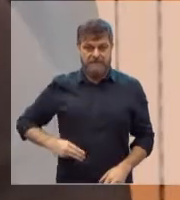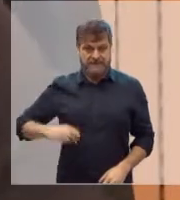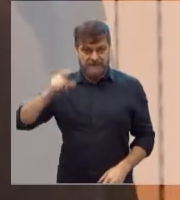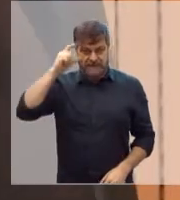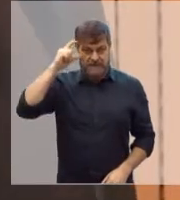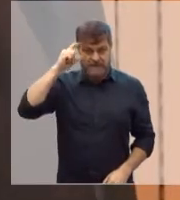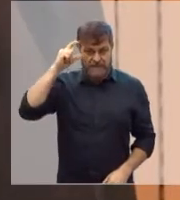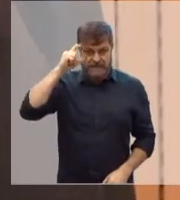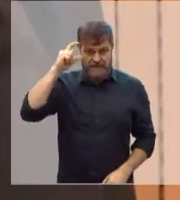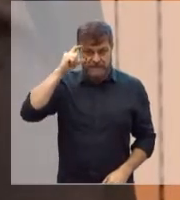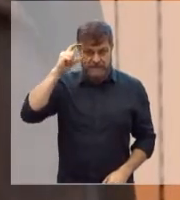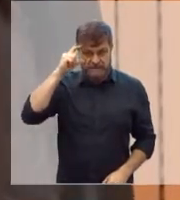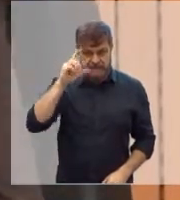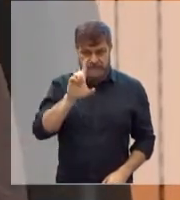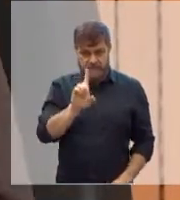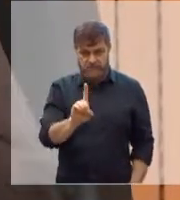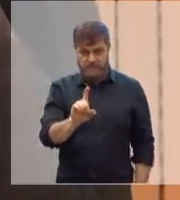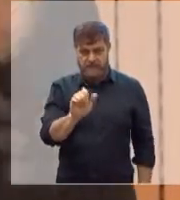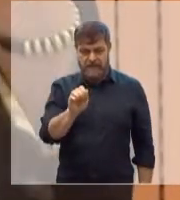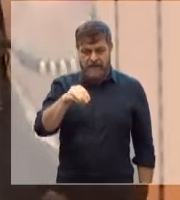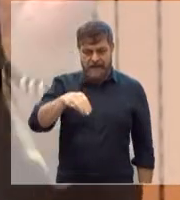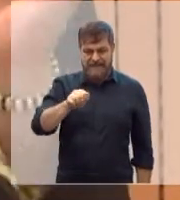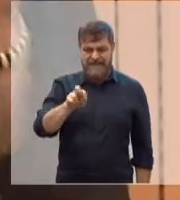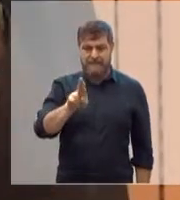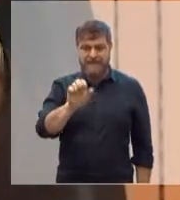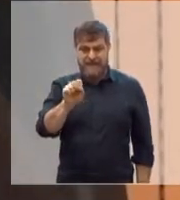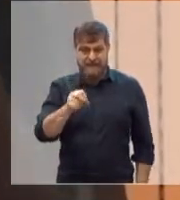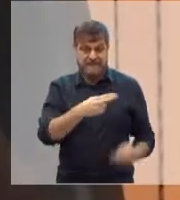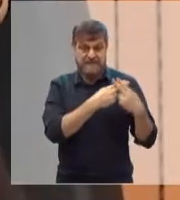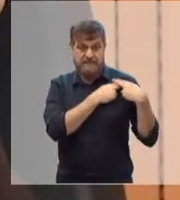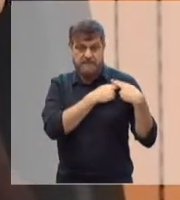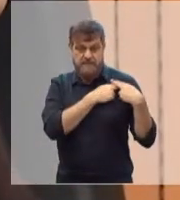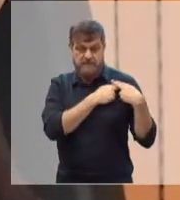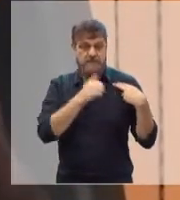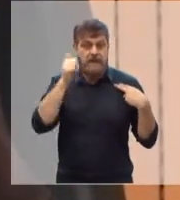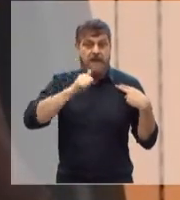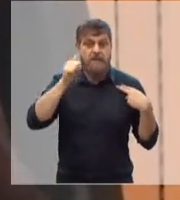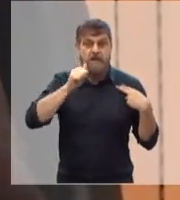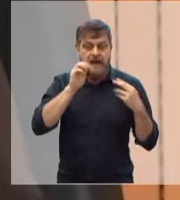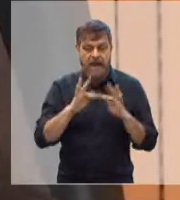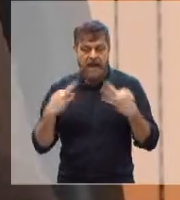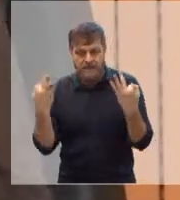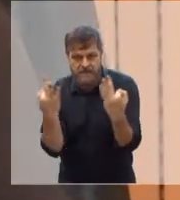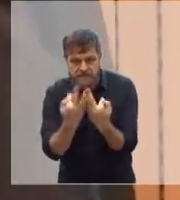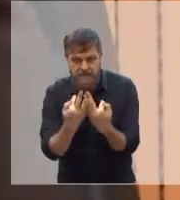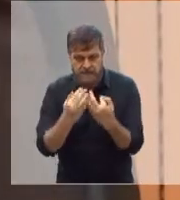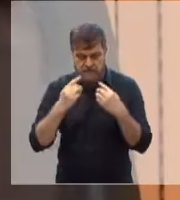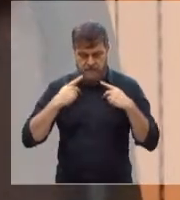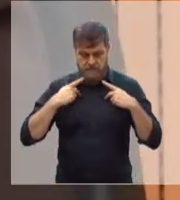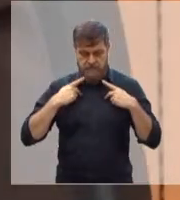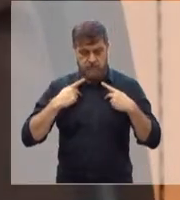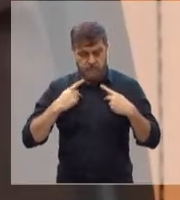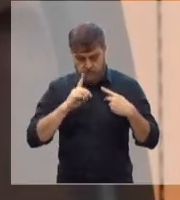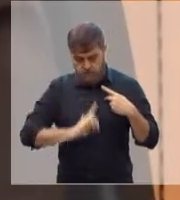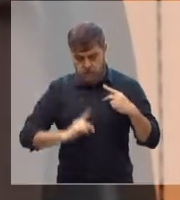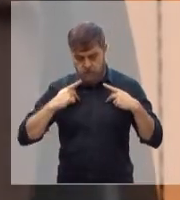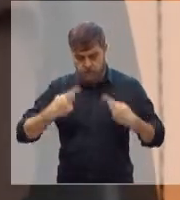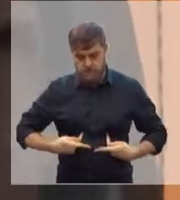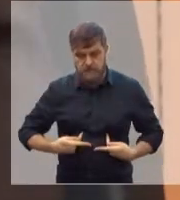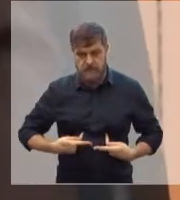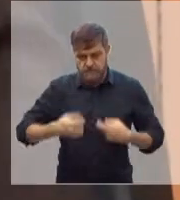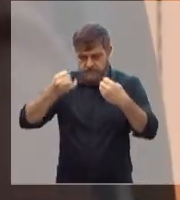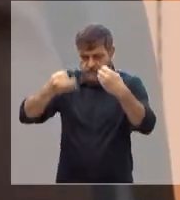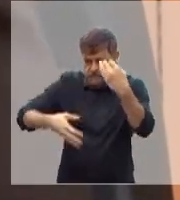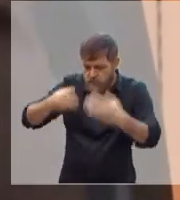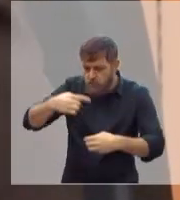ministra de Estado, né, a ministra da Mulher, da Família e dos Direitos Humanos, a doutora Damares, ela falou muito